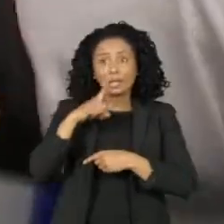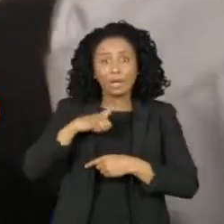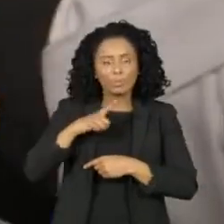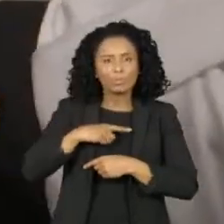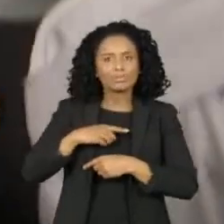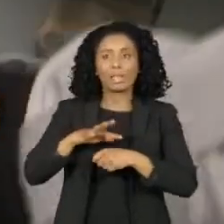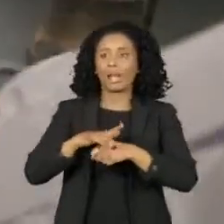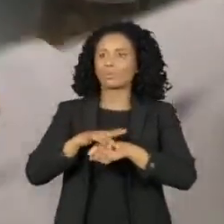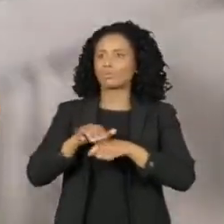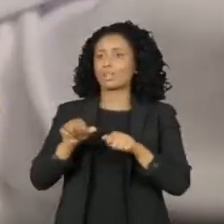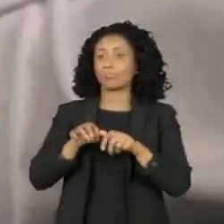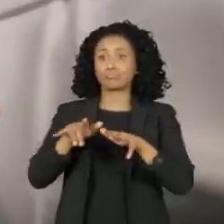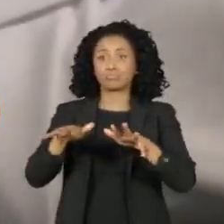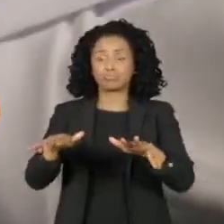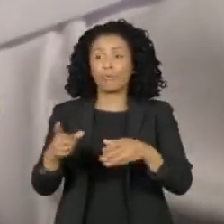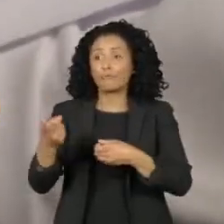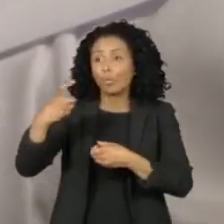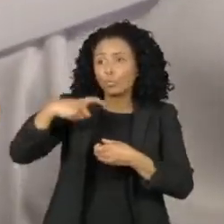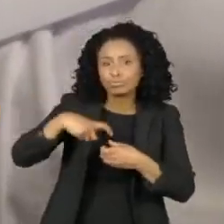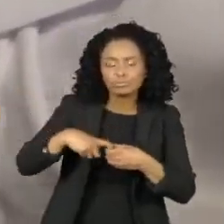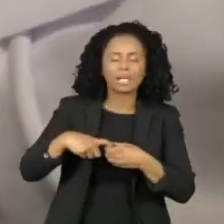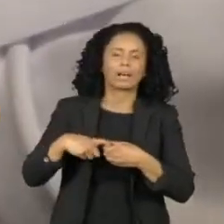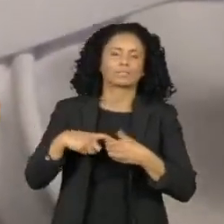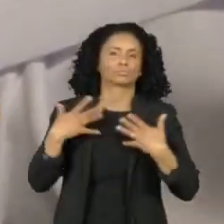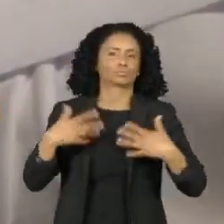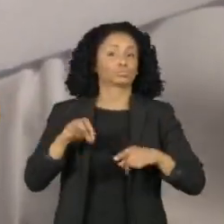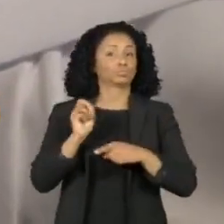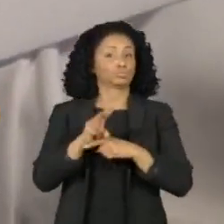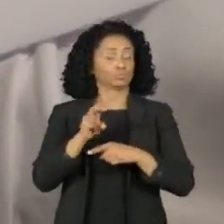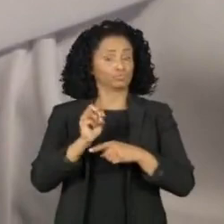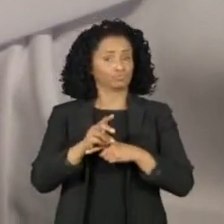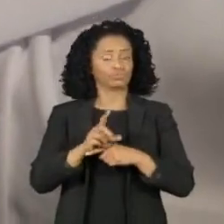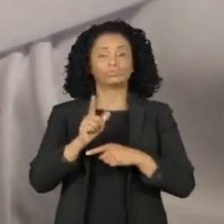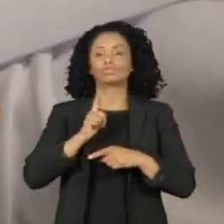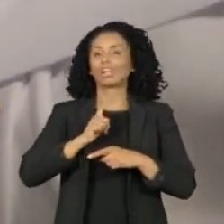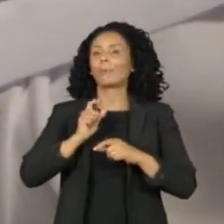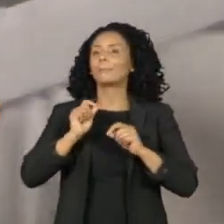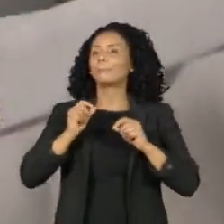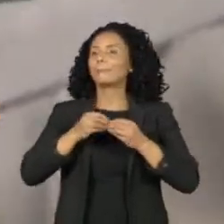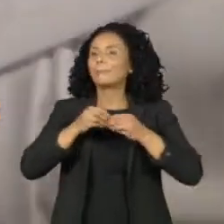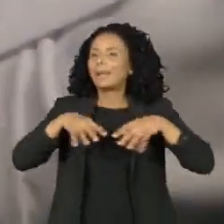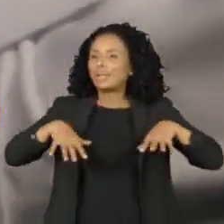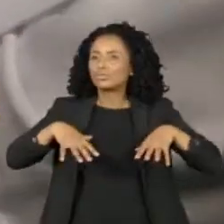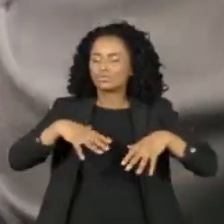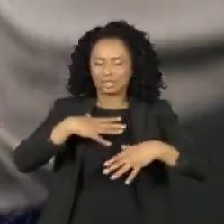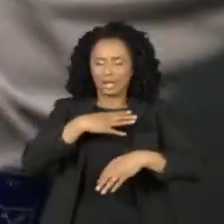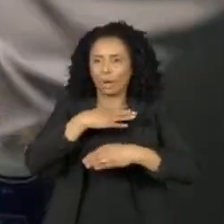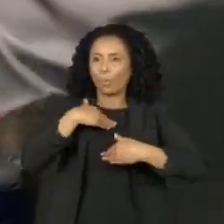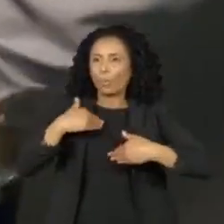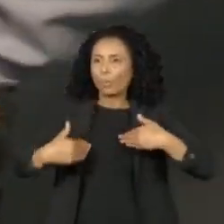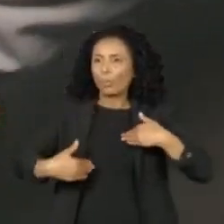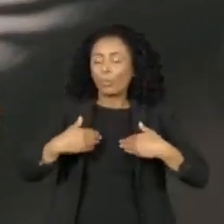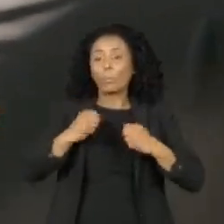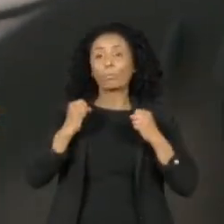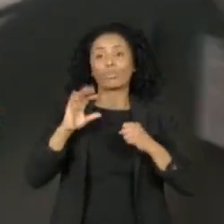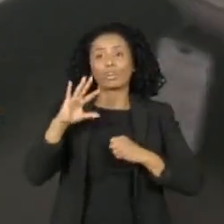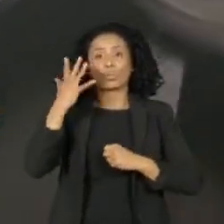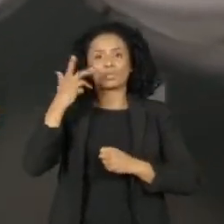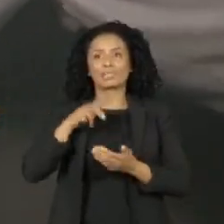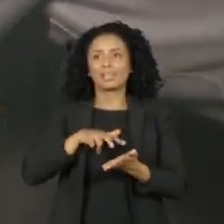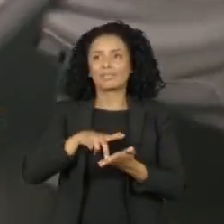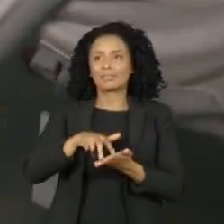doença infectocontagiosa transmitida por vírus que afeta os músculos do corpo e pode causar paralisia